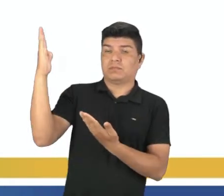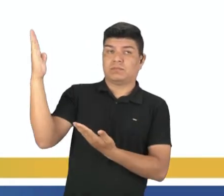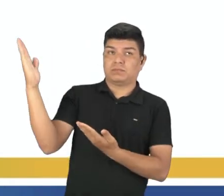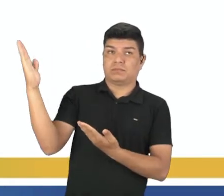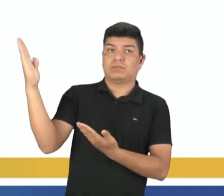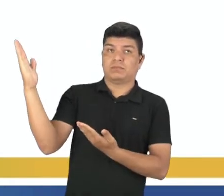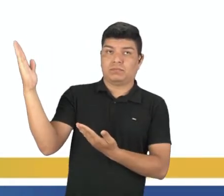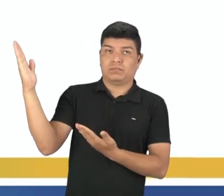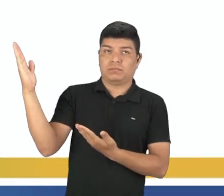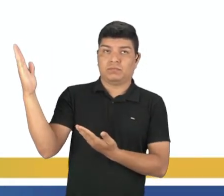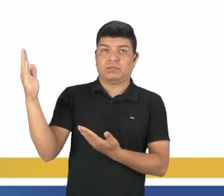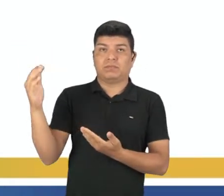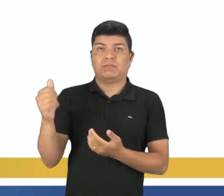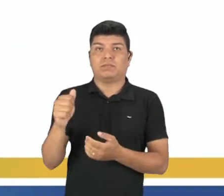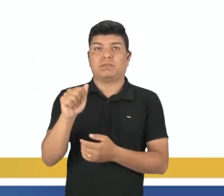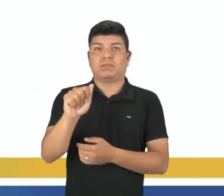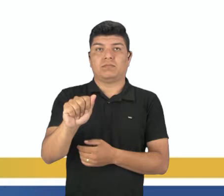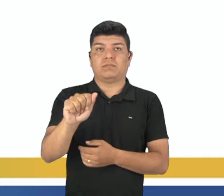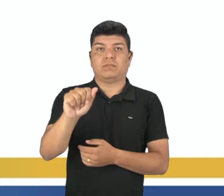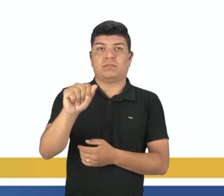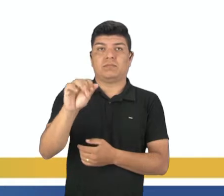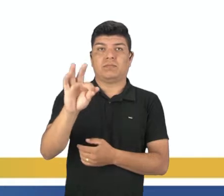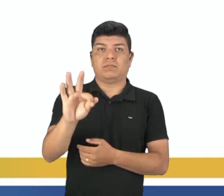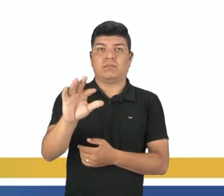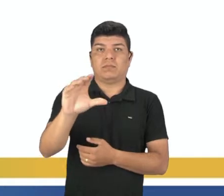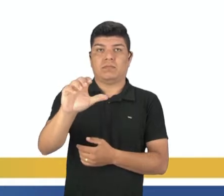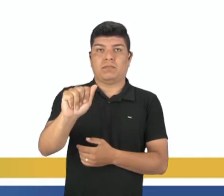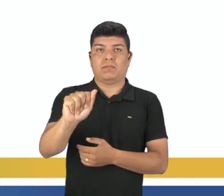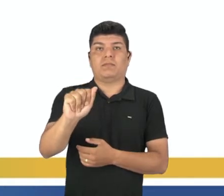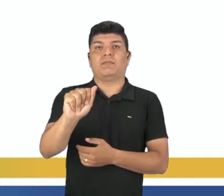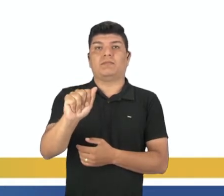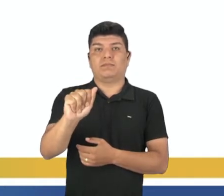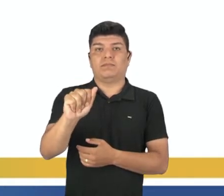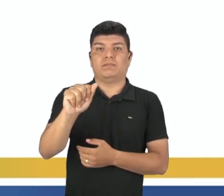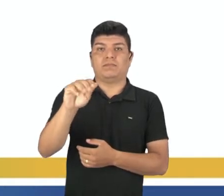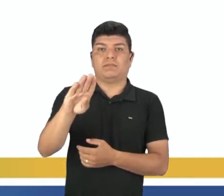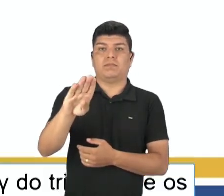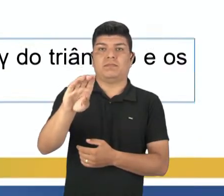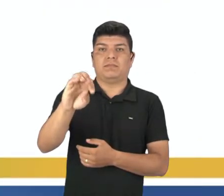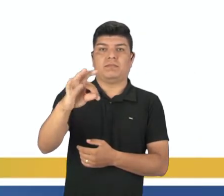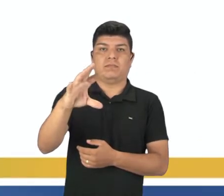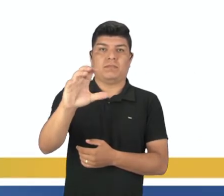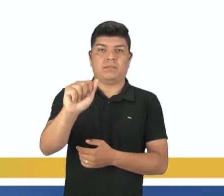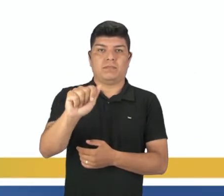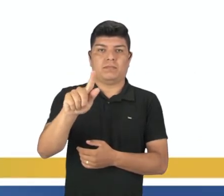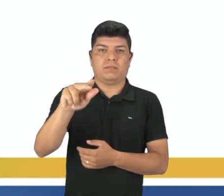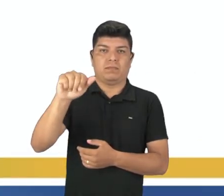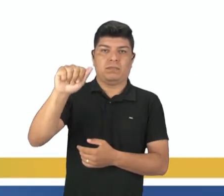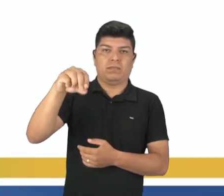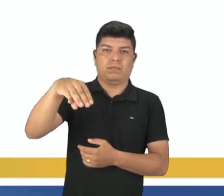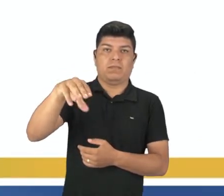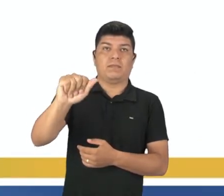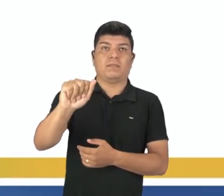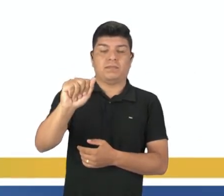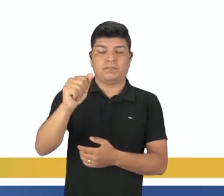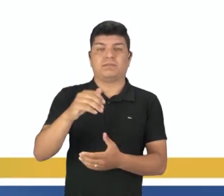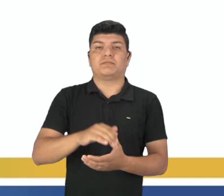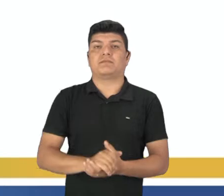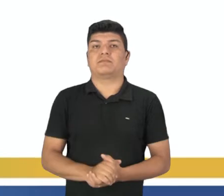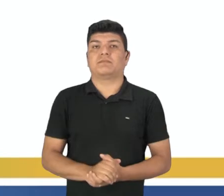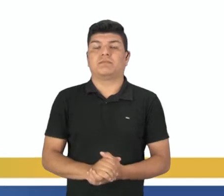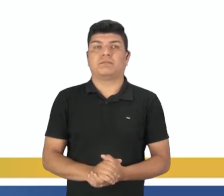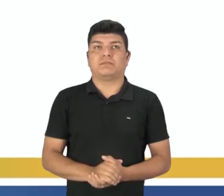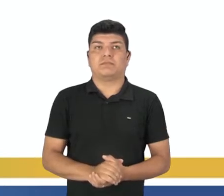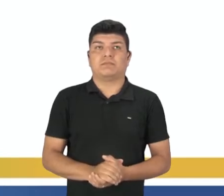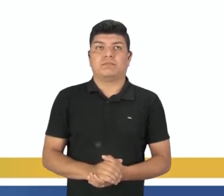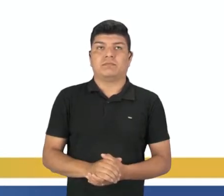triângulo aí, ó, de alfa, beta e gama, tá certo? Então, nós vamos colocar